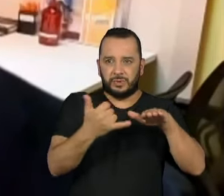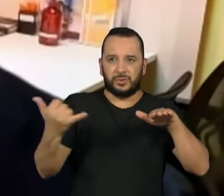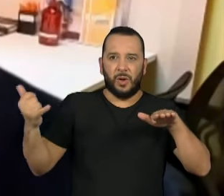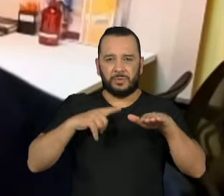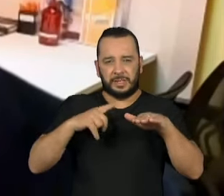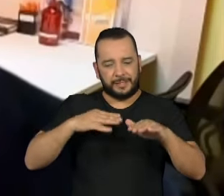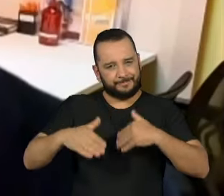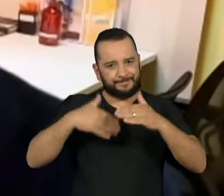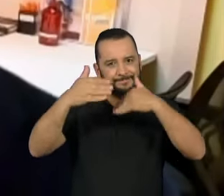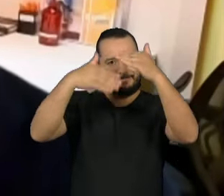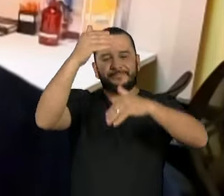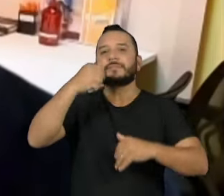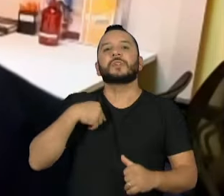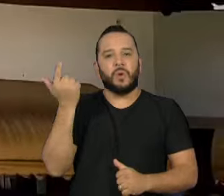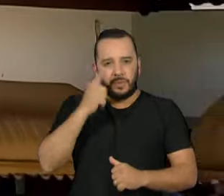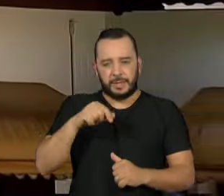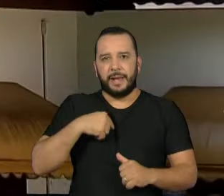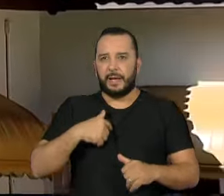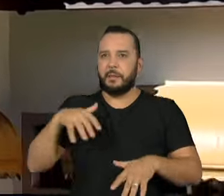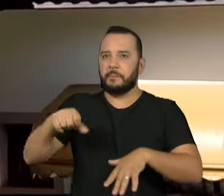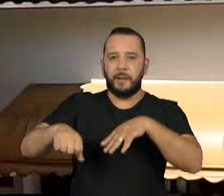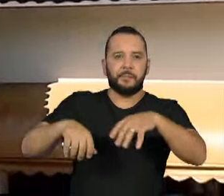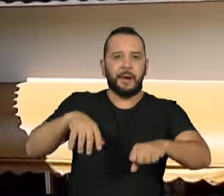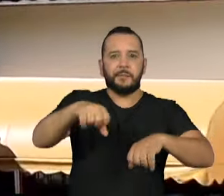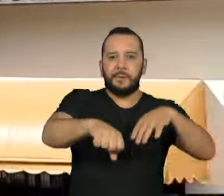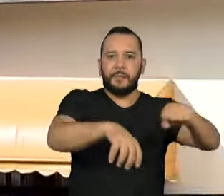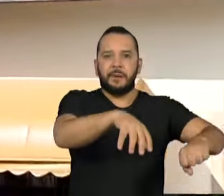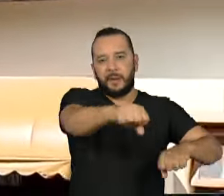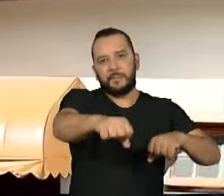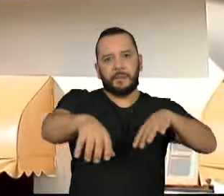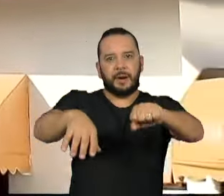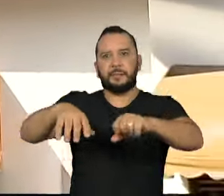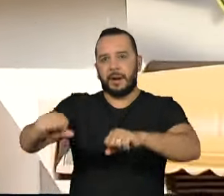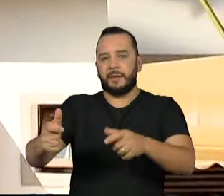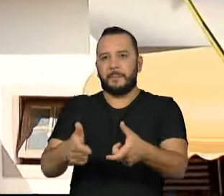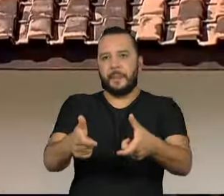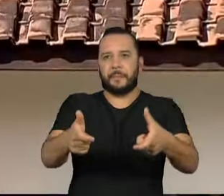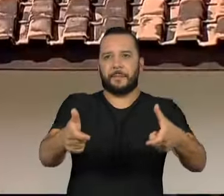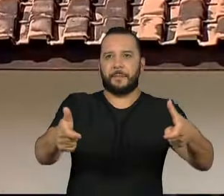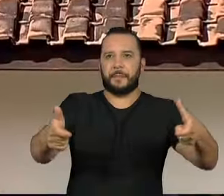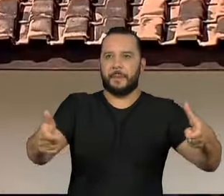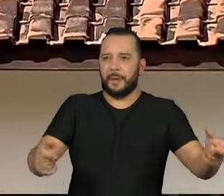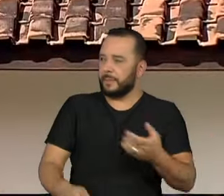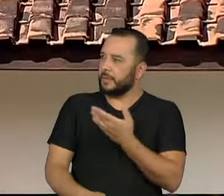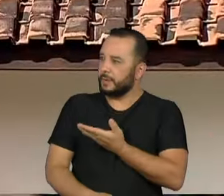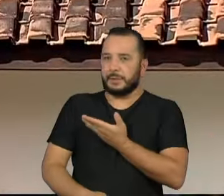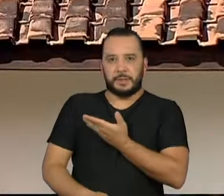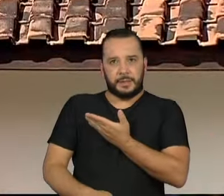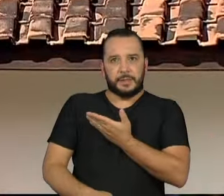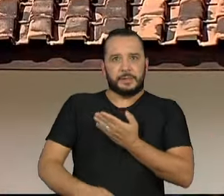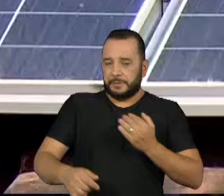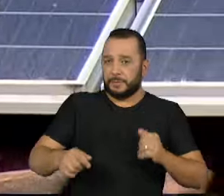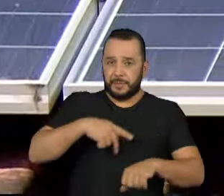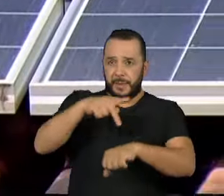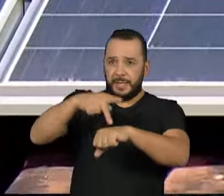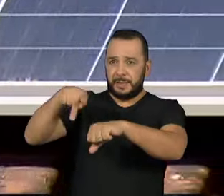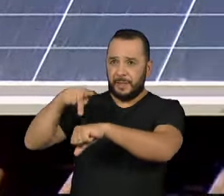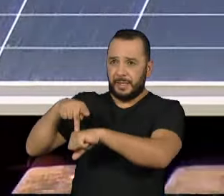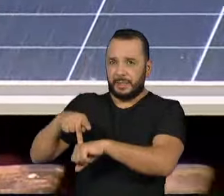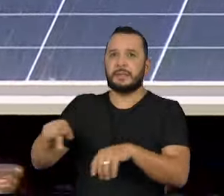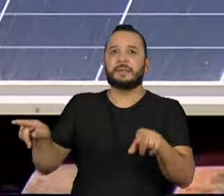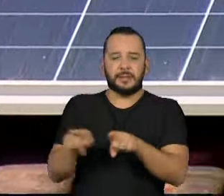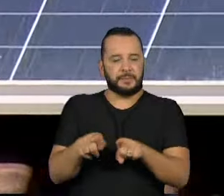a ocupar um espaço cada vez mais importante de protagonismo na matriz elétrica dos países. Isso também é a realidade